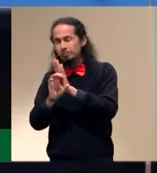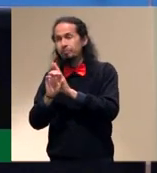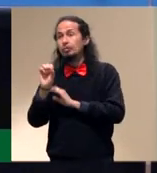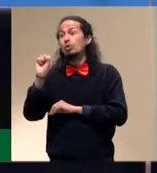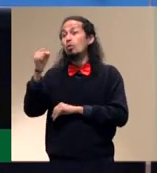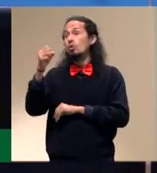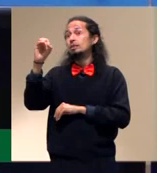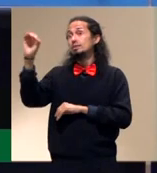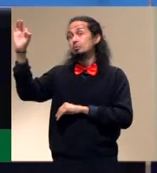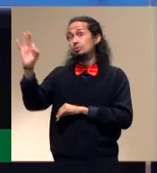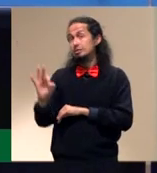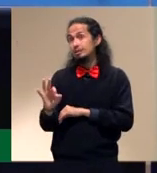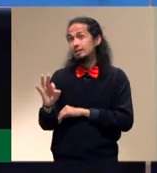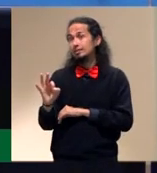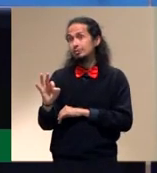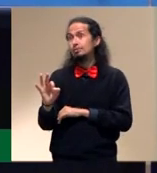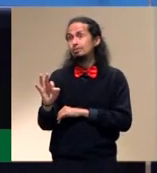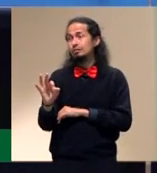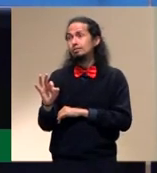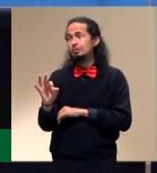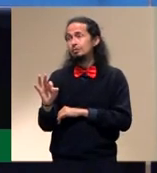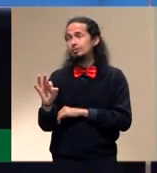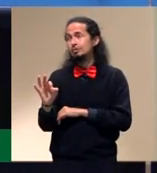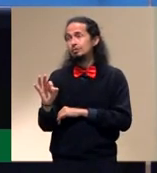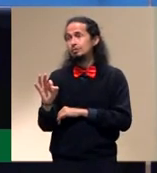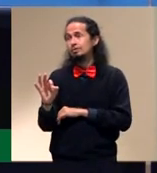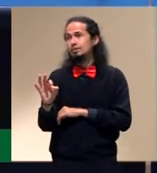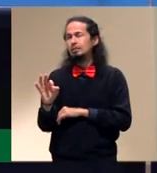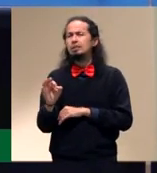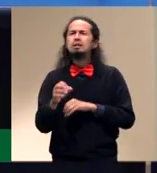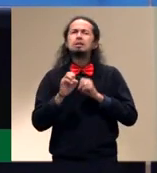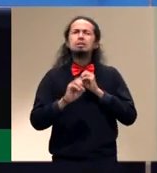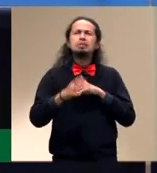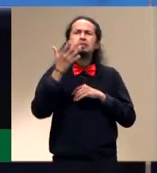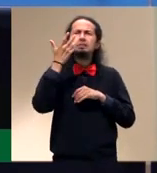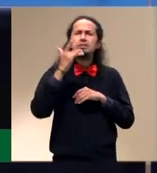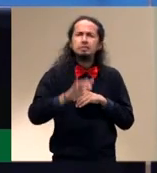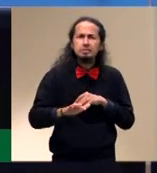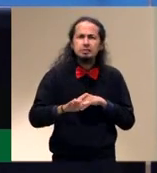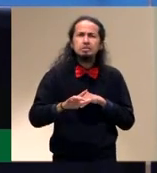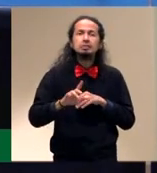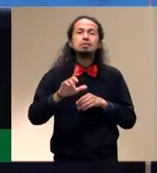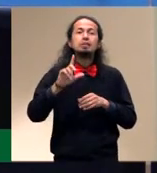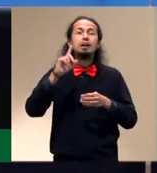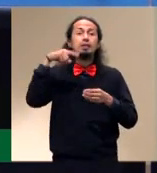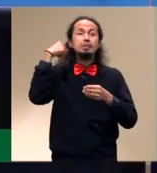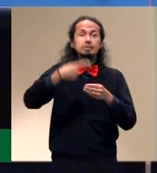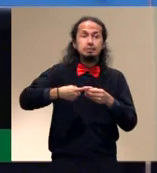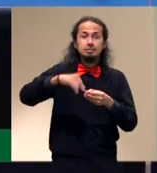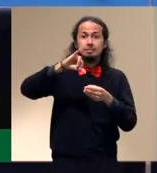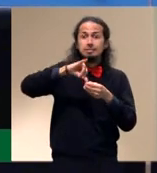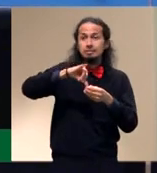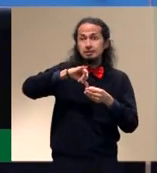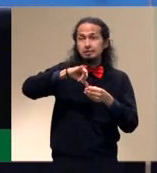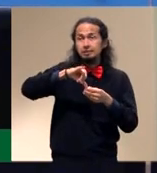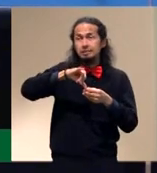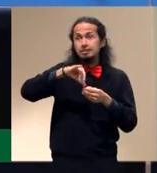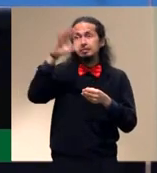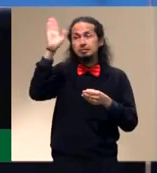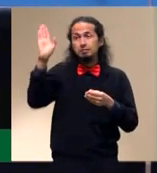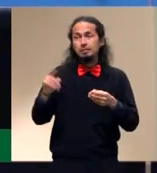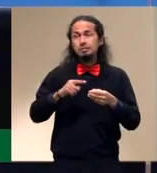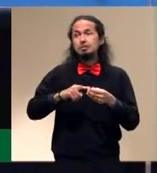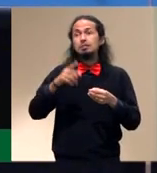80% dos currículos estão da educação infantil das capitais brasileiras, estão